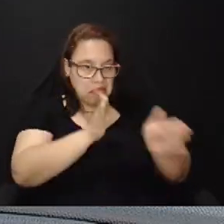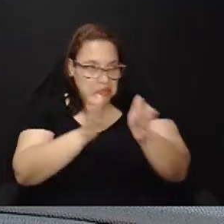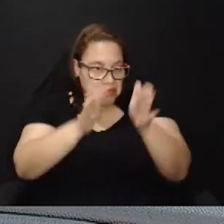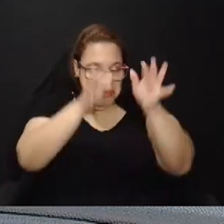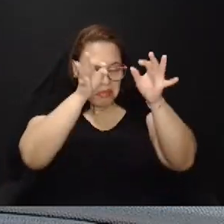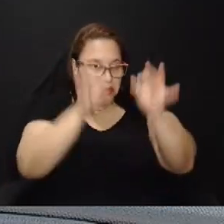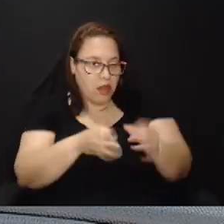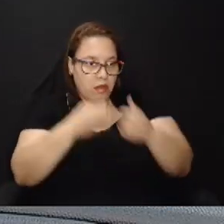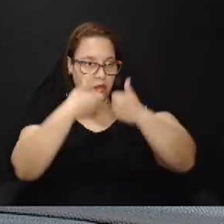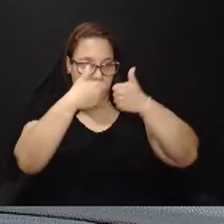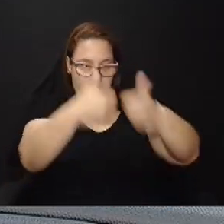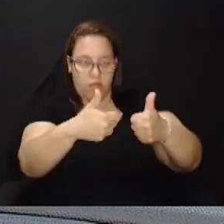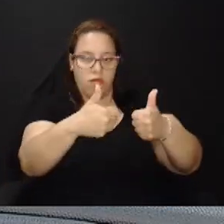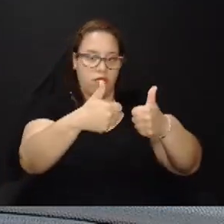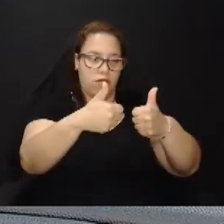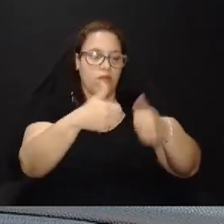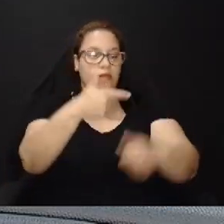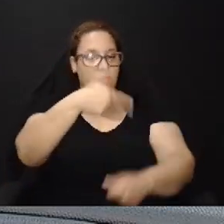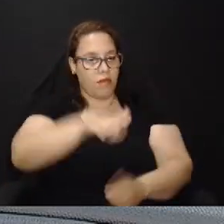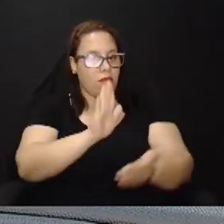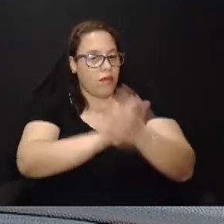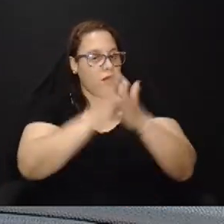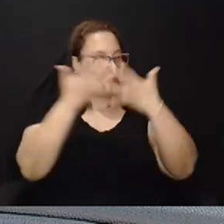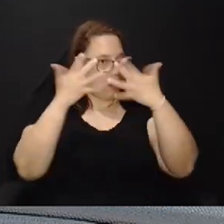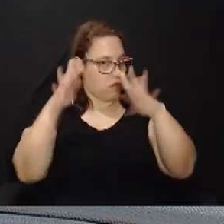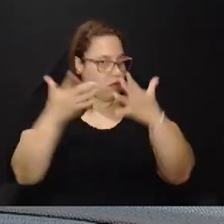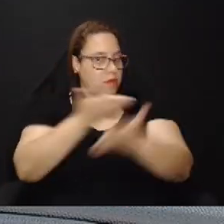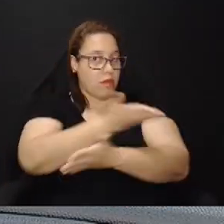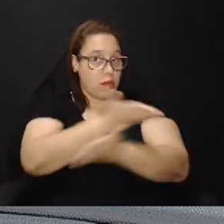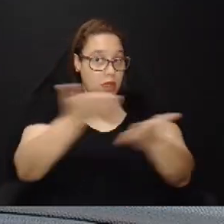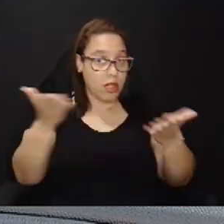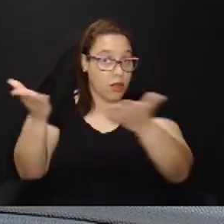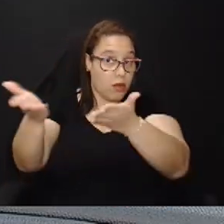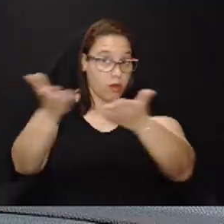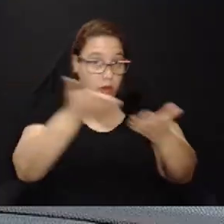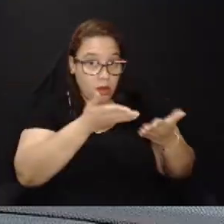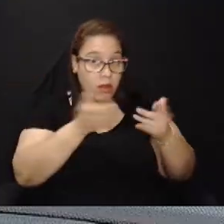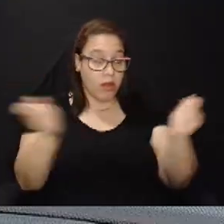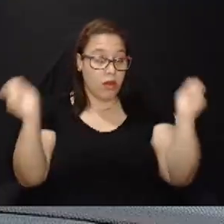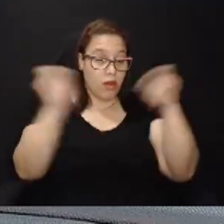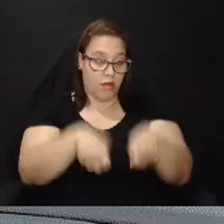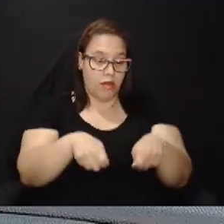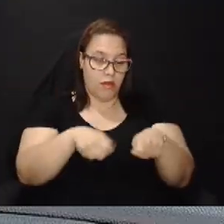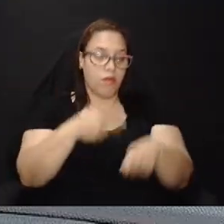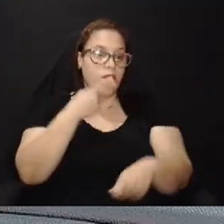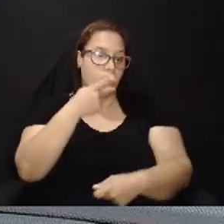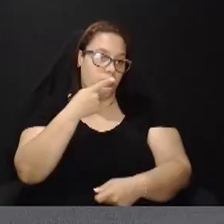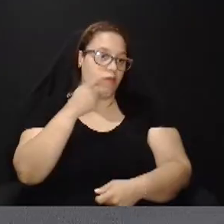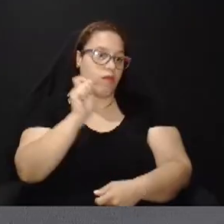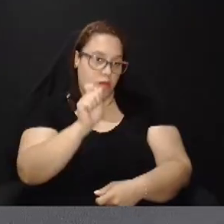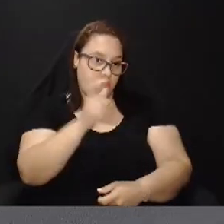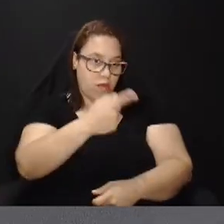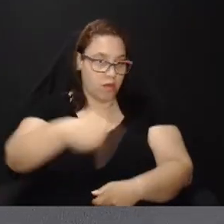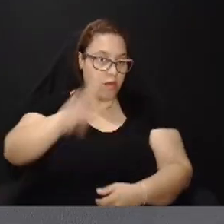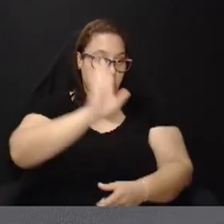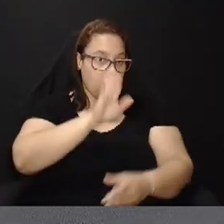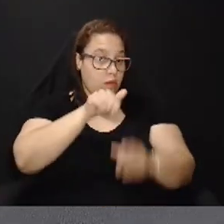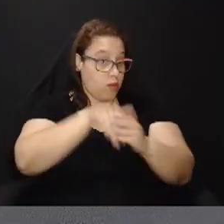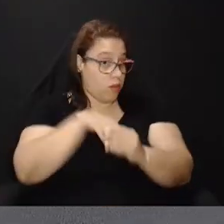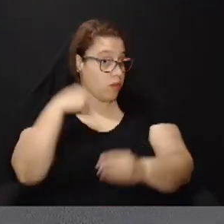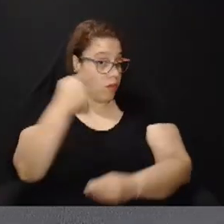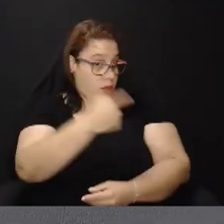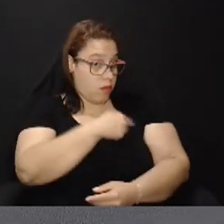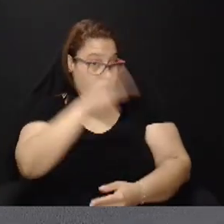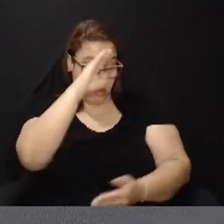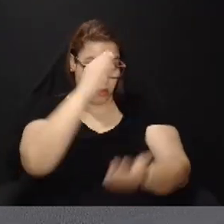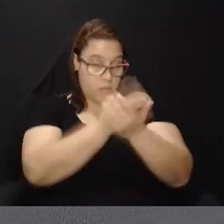assim, e mais uma vez, parabéns a vocês por trazer essa possibilidade da gente falar para aqueles que votaram, que realmente confiaram na gente o